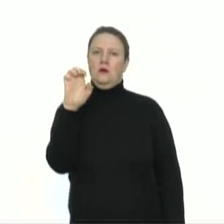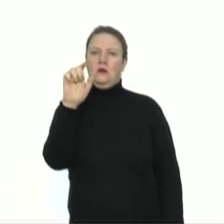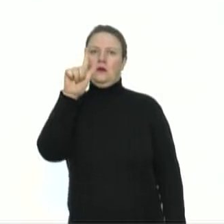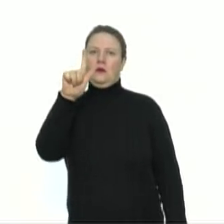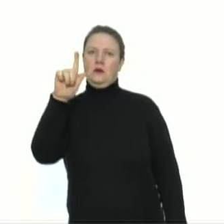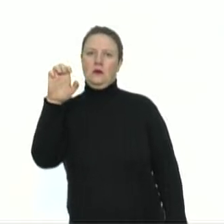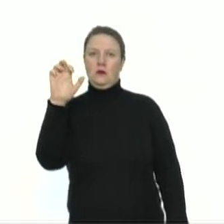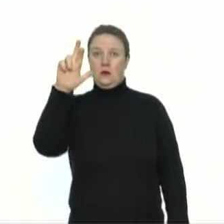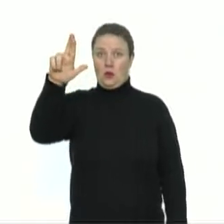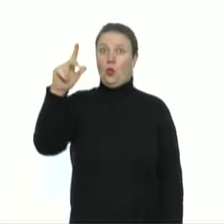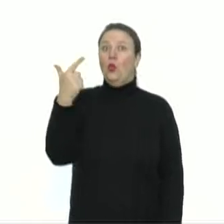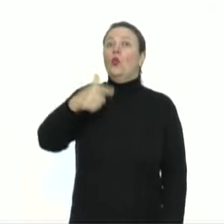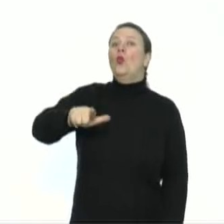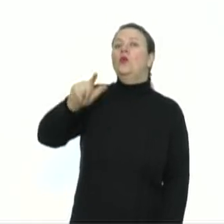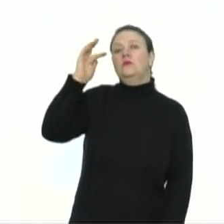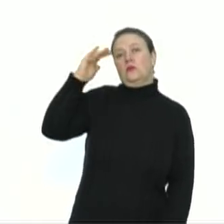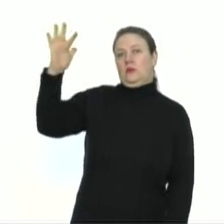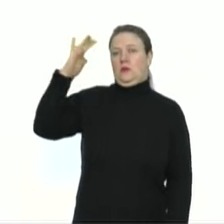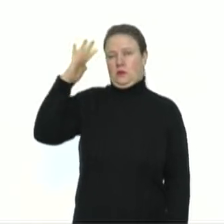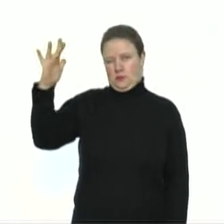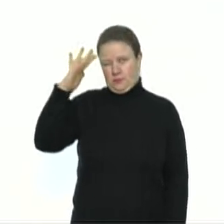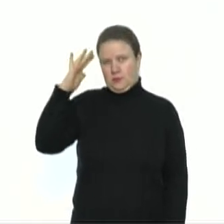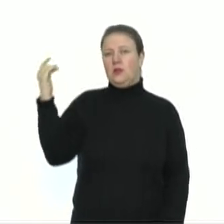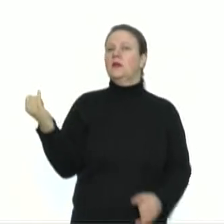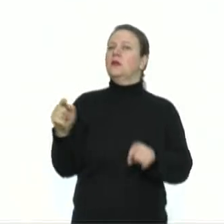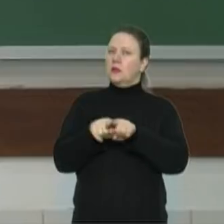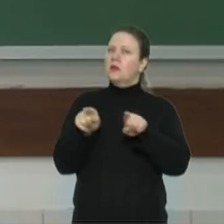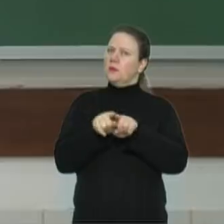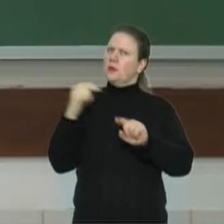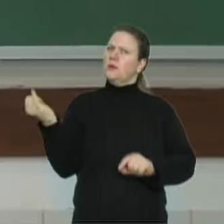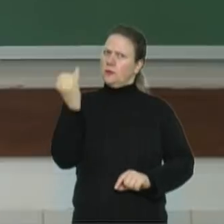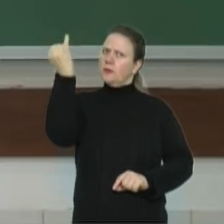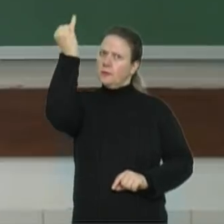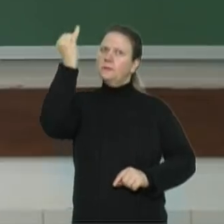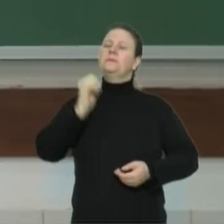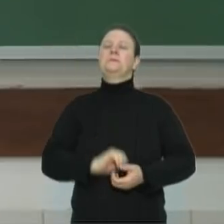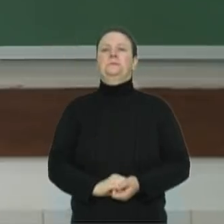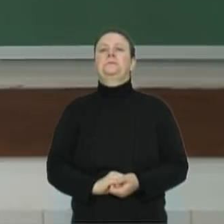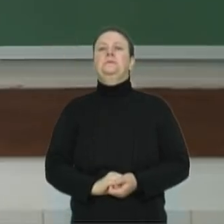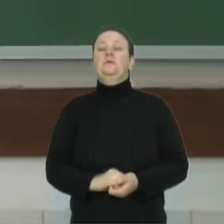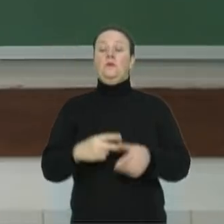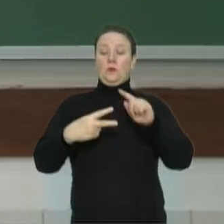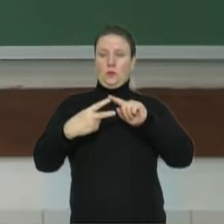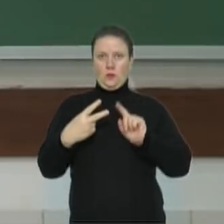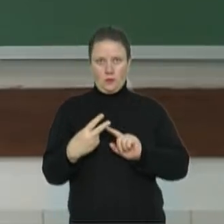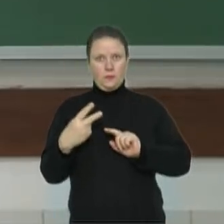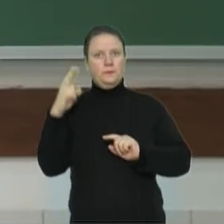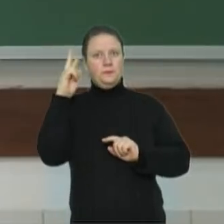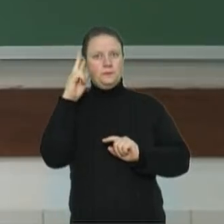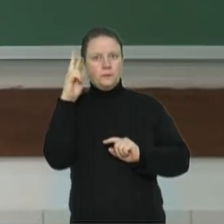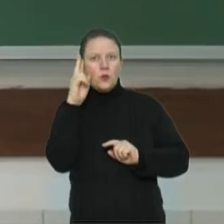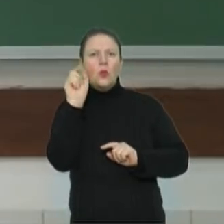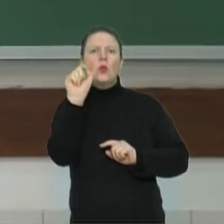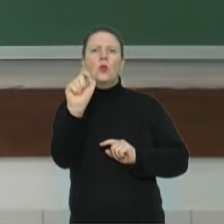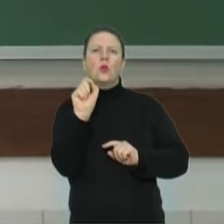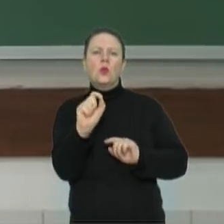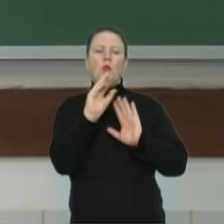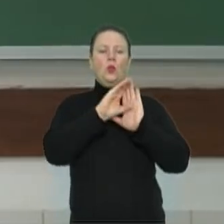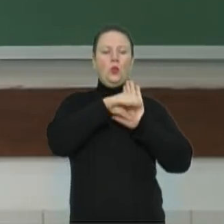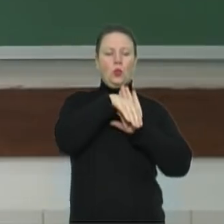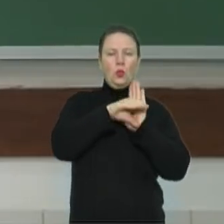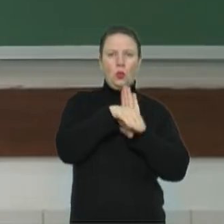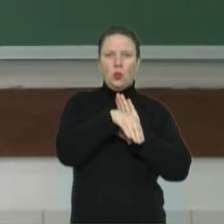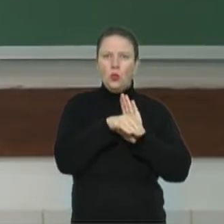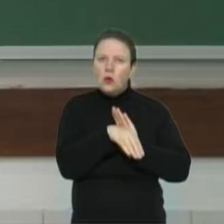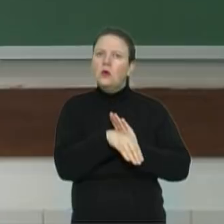pensador existencialista e bem importante, perfeito? Antes da gente aprofundar nesses pensadores, vamos relembrar um pouquinho dos conceitos